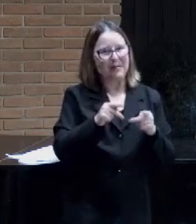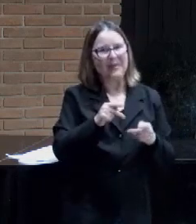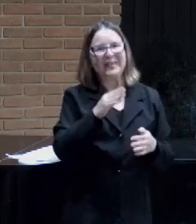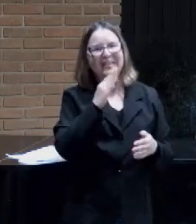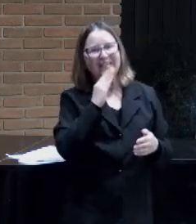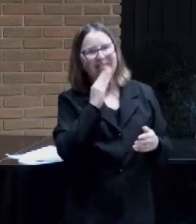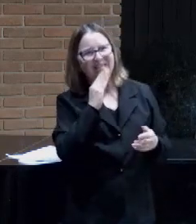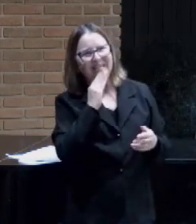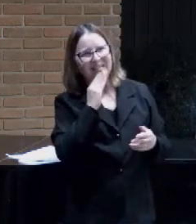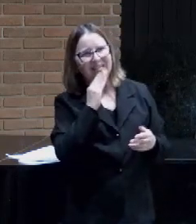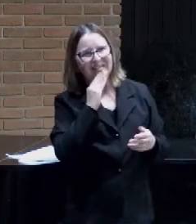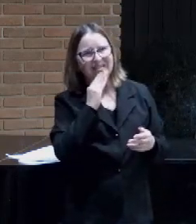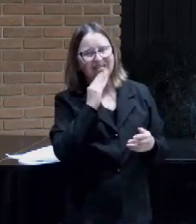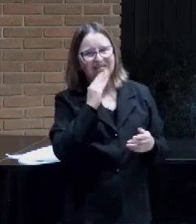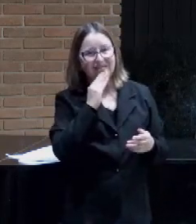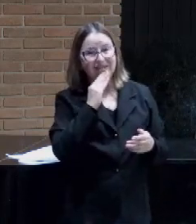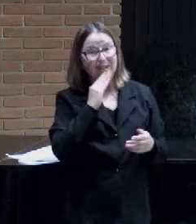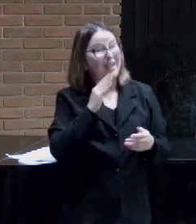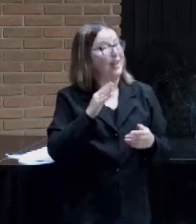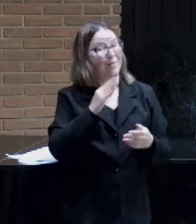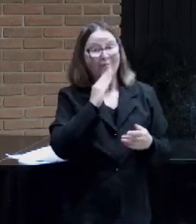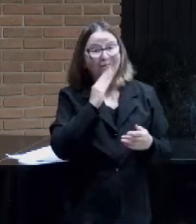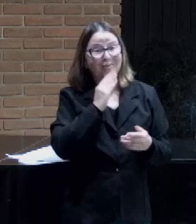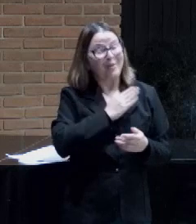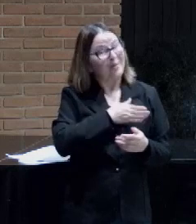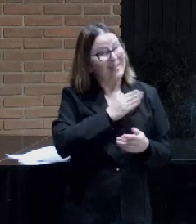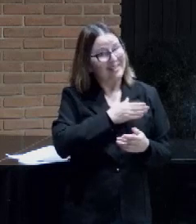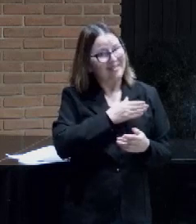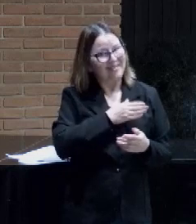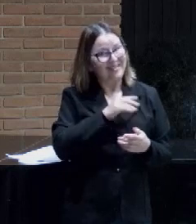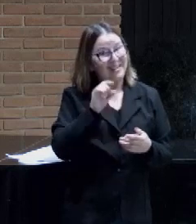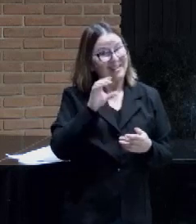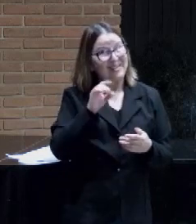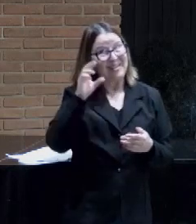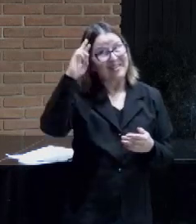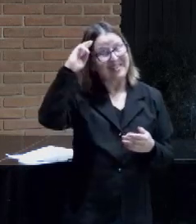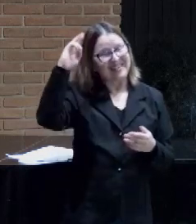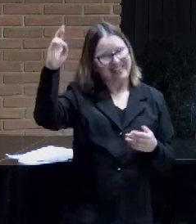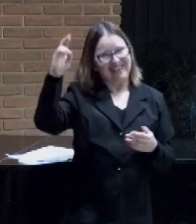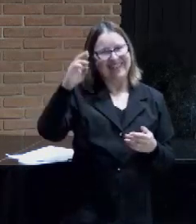muitas das vezes, eu não conheço. Somente o Senhor conhece as minúcias dele.